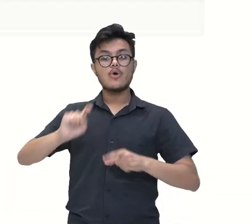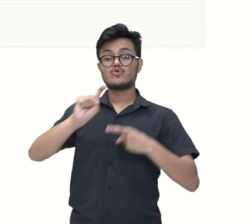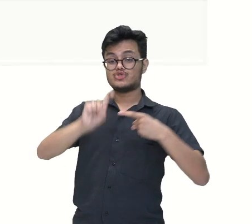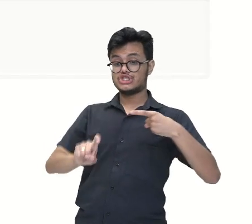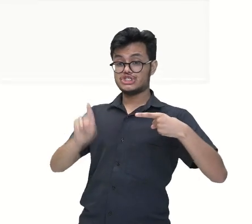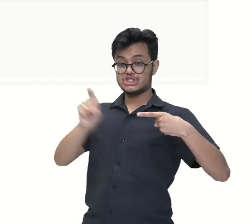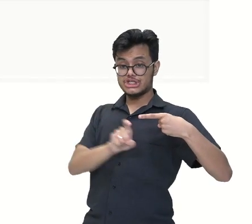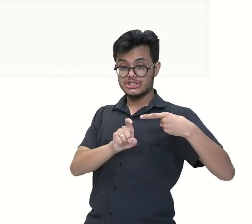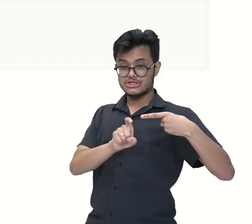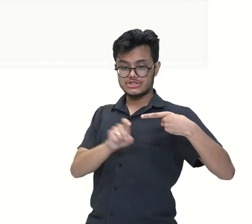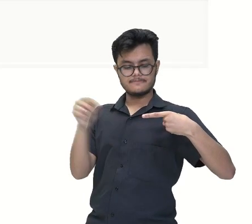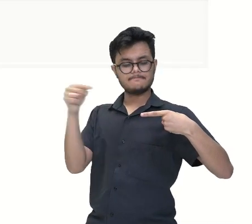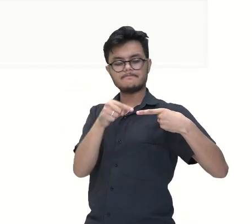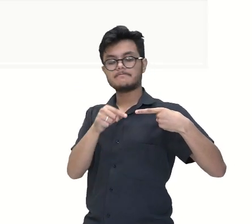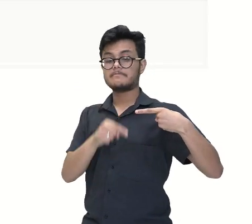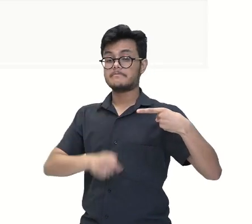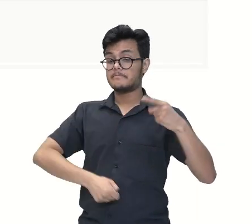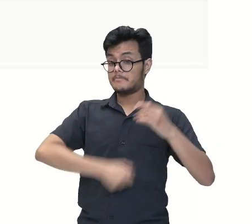primeiro, tá?